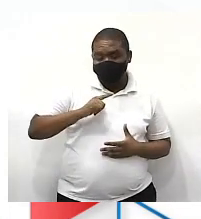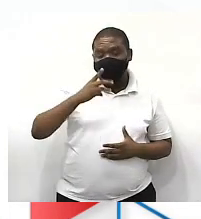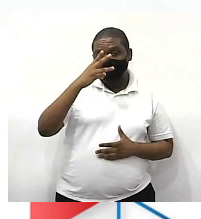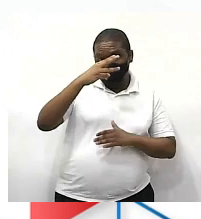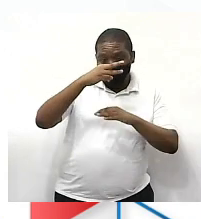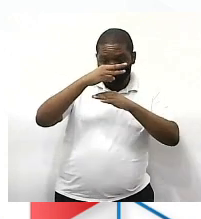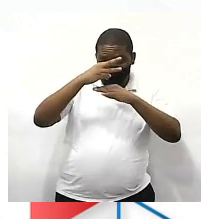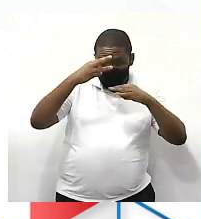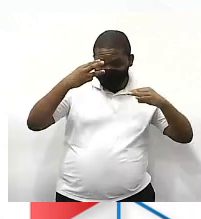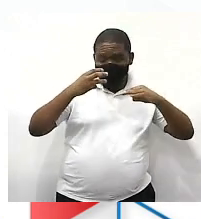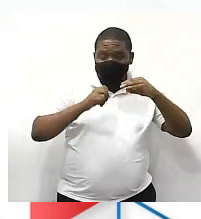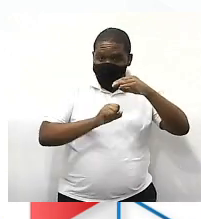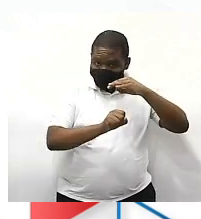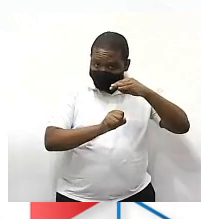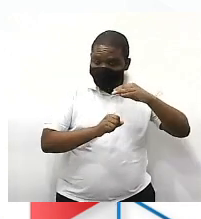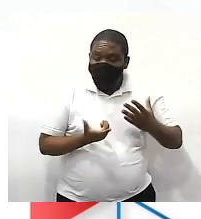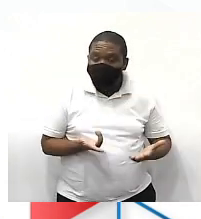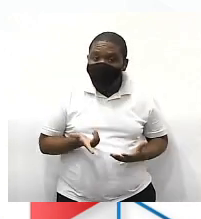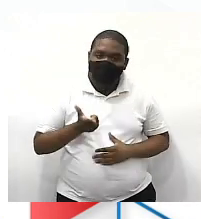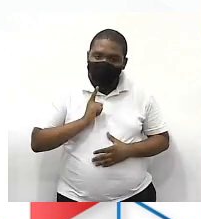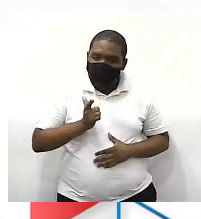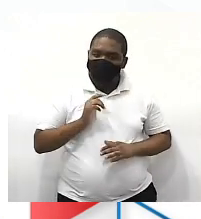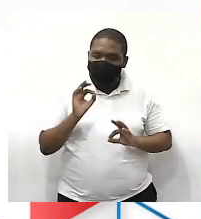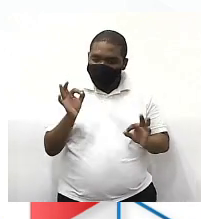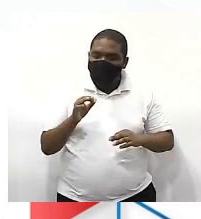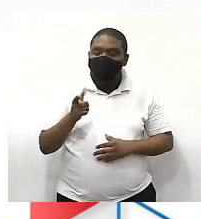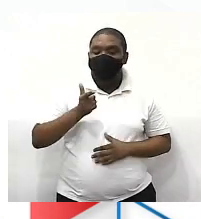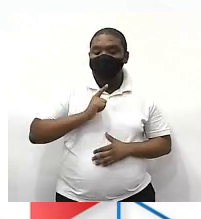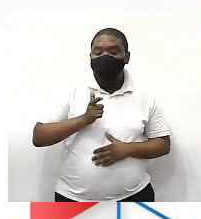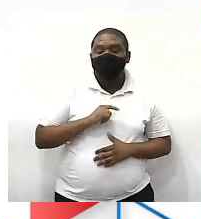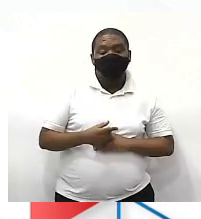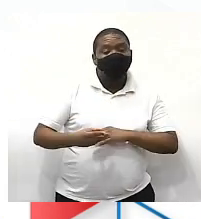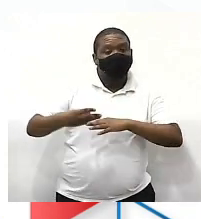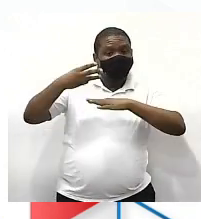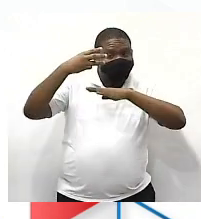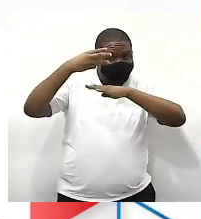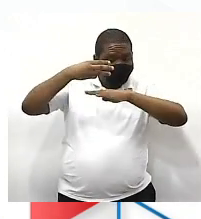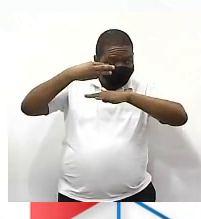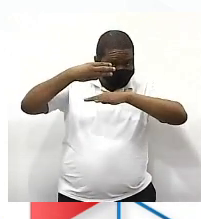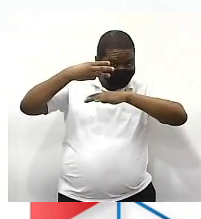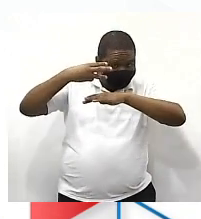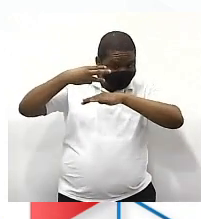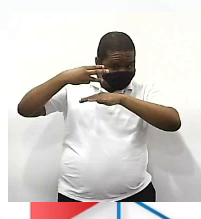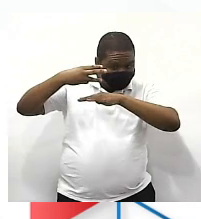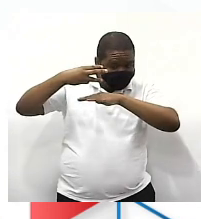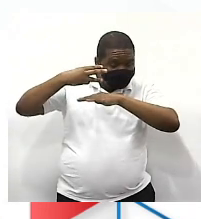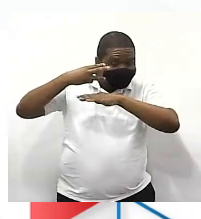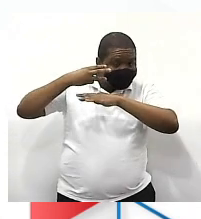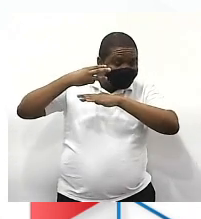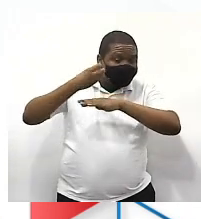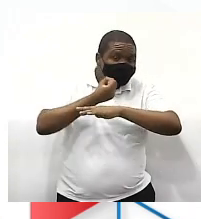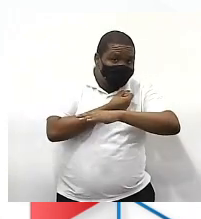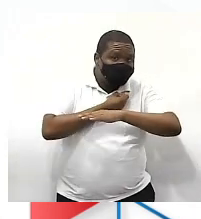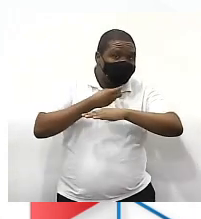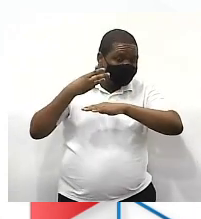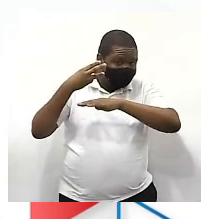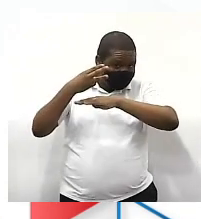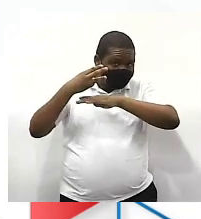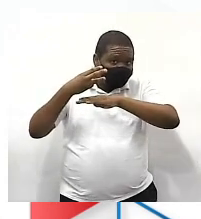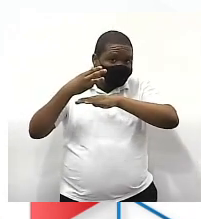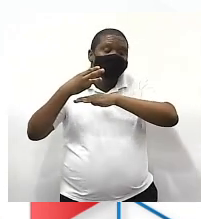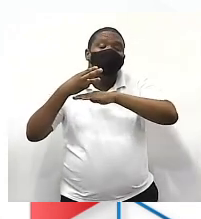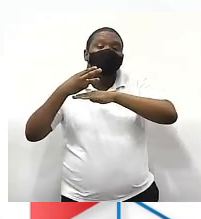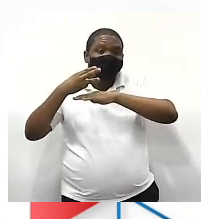e vou trabalhar. A parte de cima, o numerador, que a gente chama de numerador, esse número que fica na parte de cima é